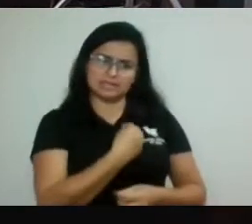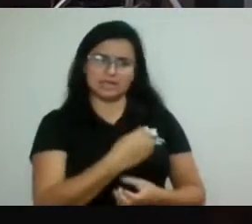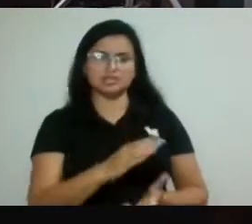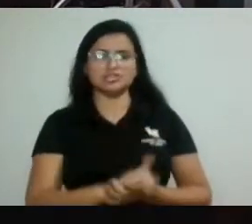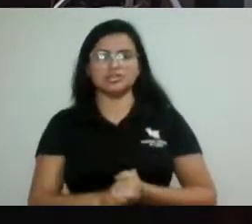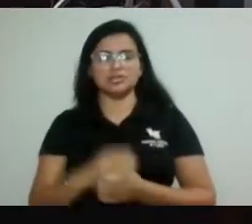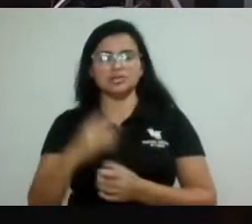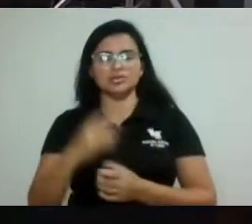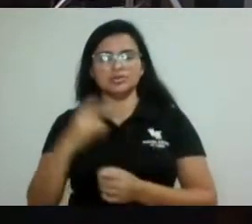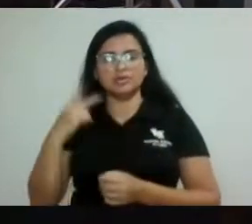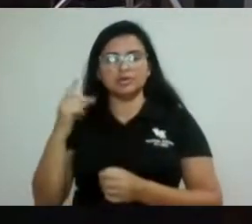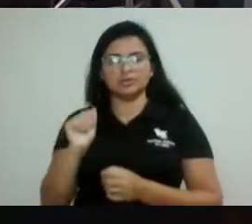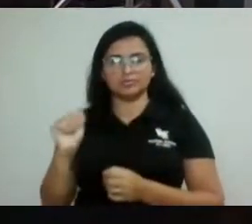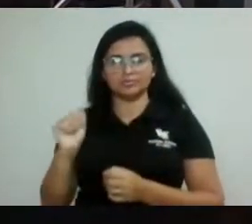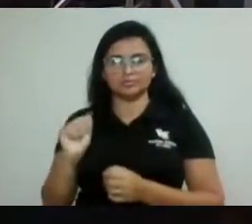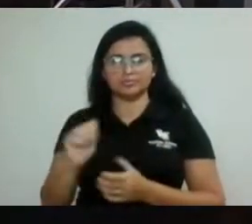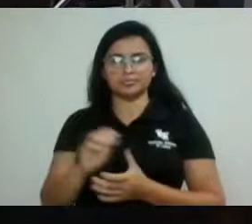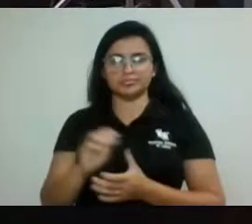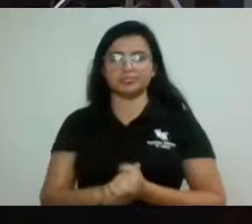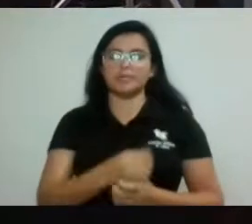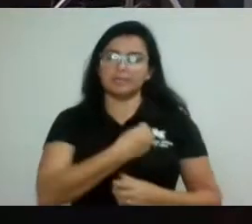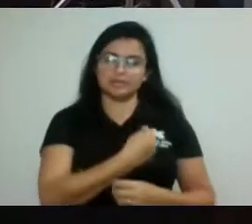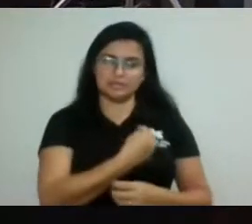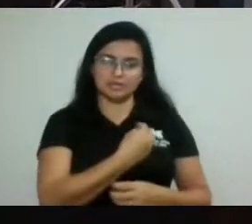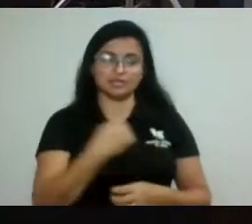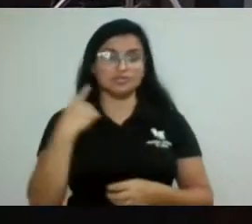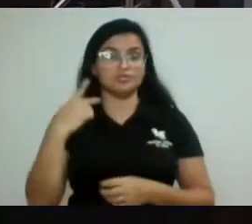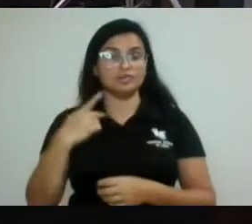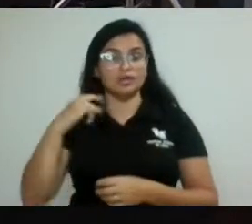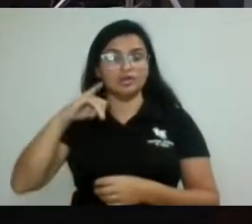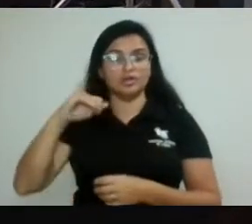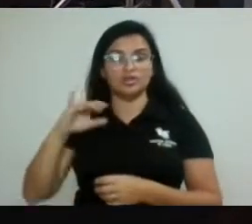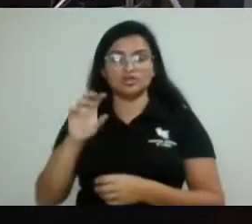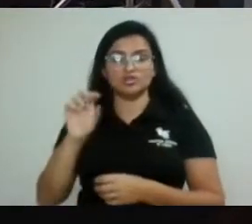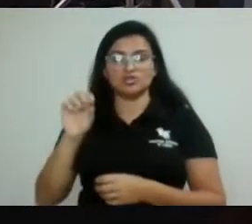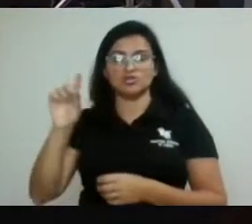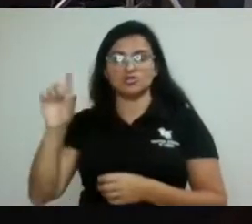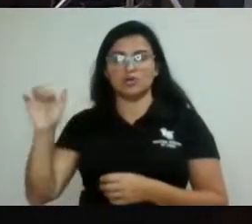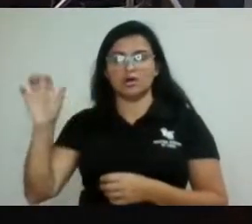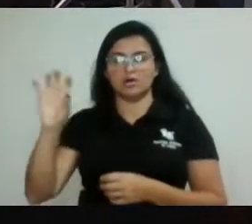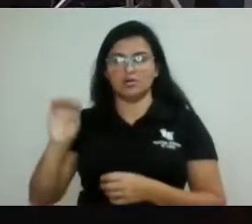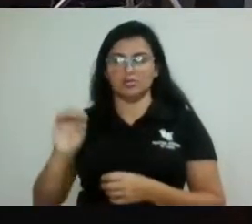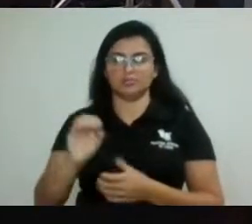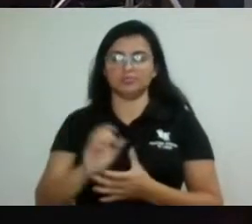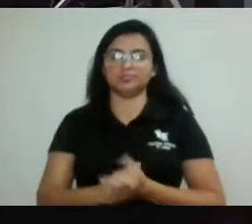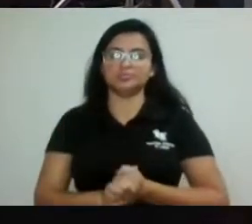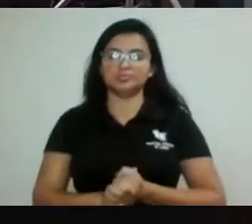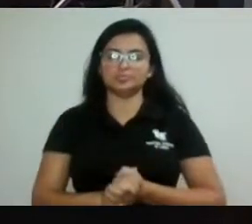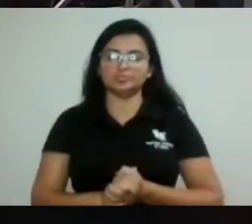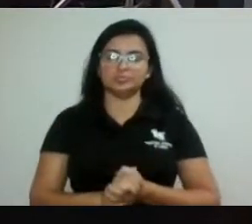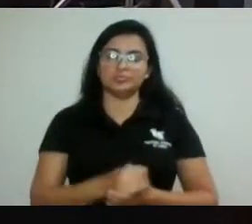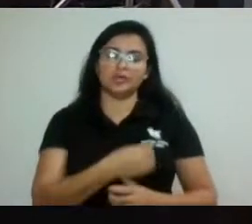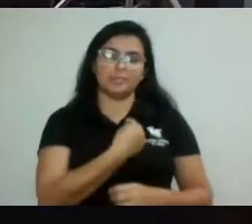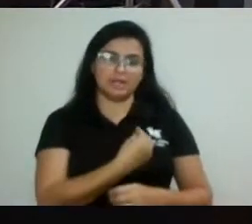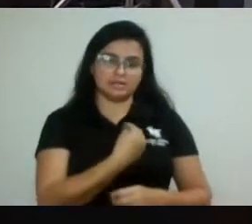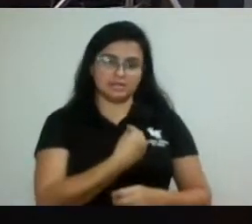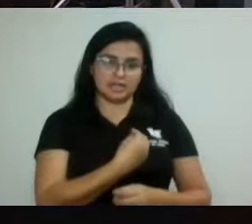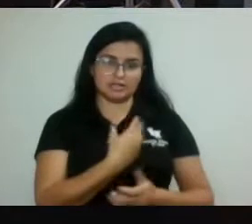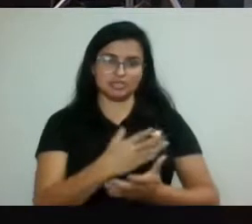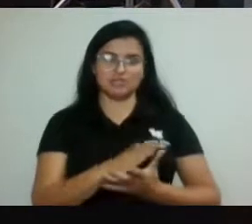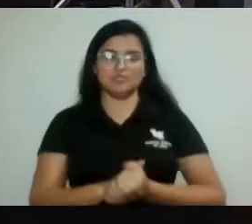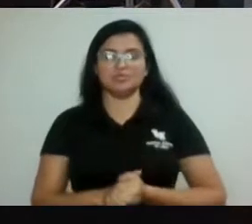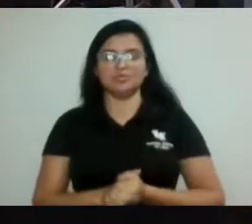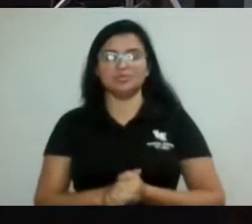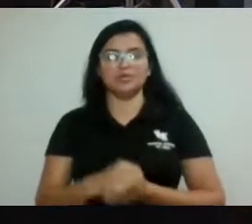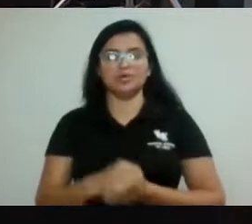Vereador João Wagner Antoniol. Presente, excelência. Vereador Maurício Delgado.